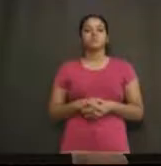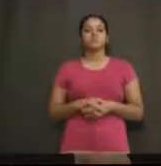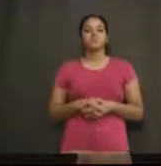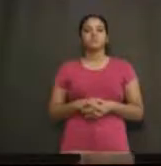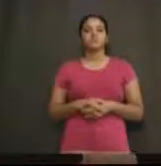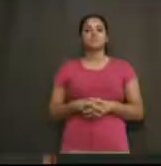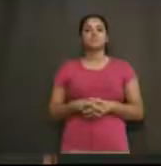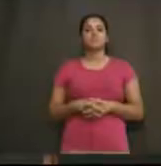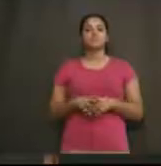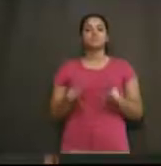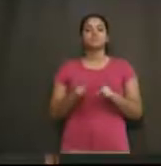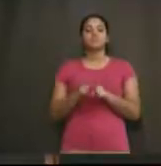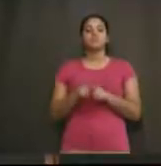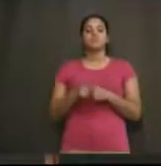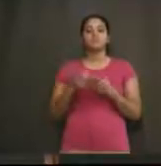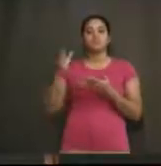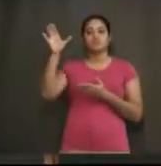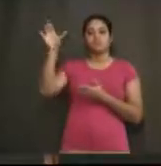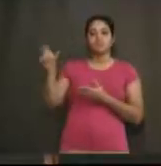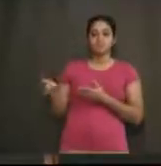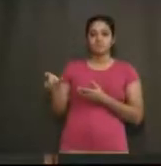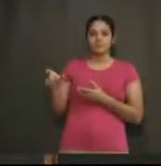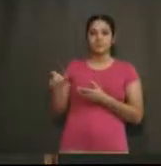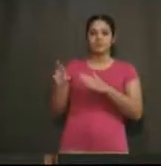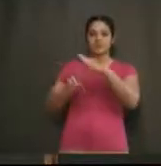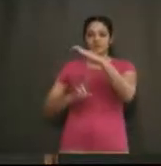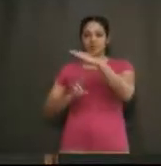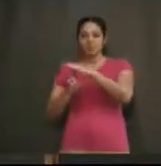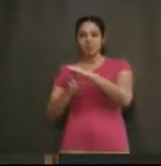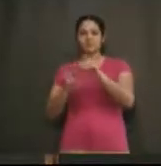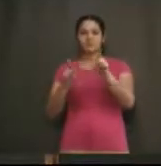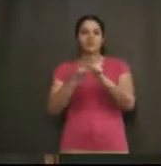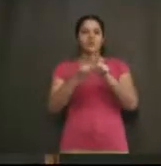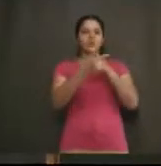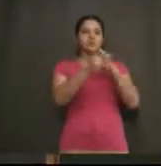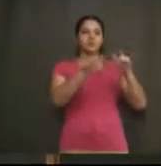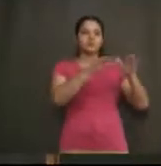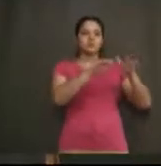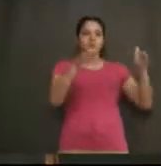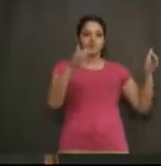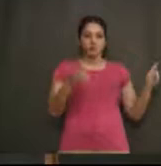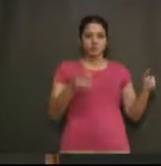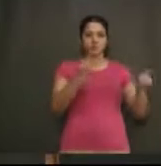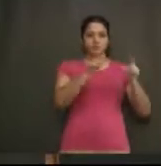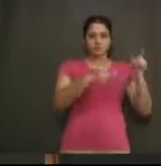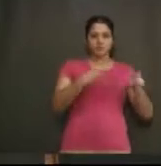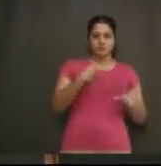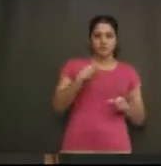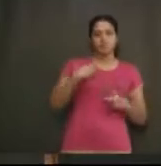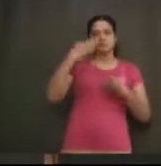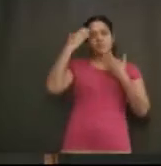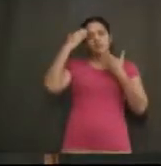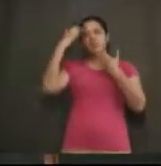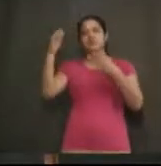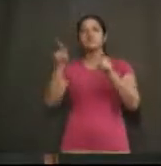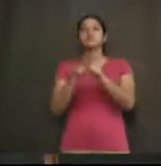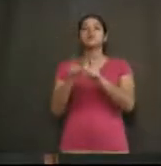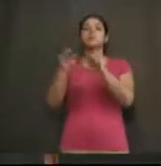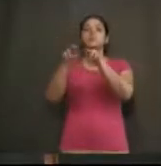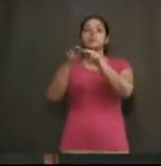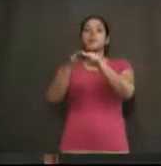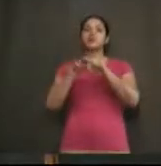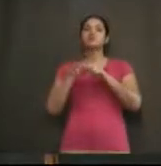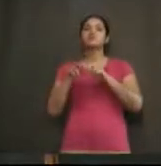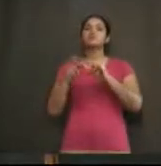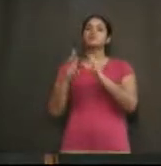Na pessoa do magnífico reitor, agradecemos aos integrantes da mesa diretora e pedimos que tomem assento na